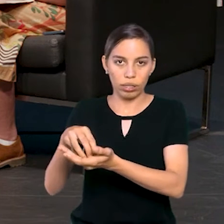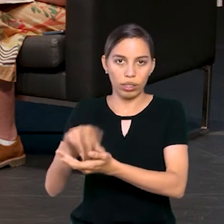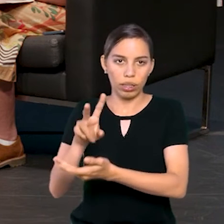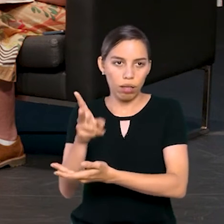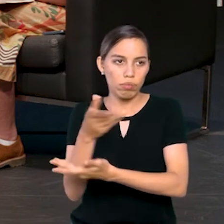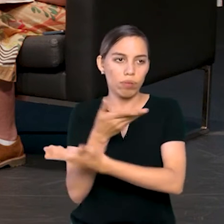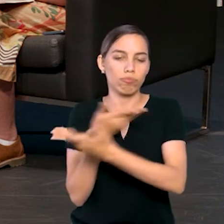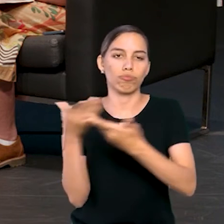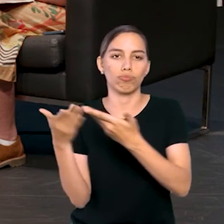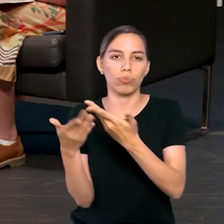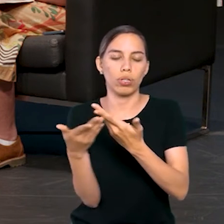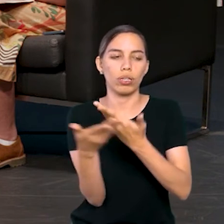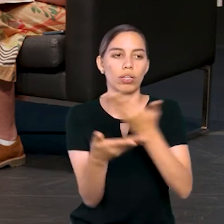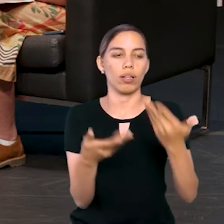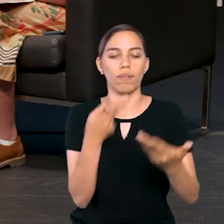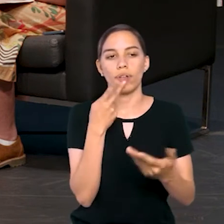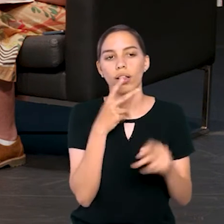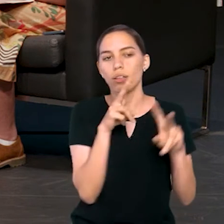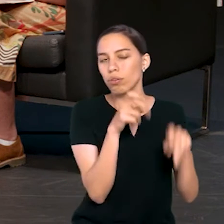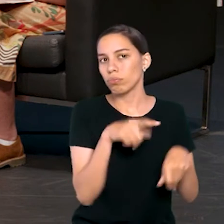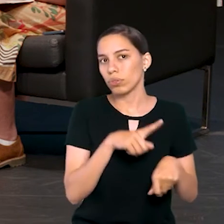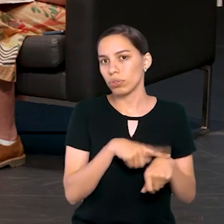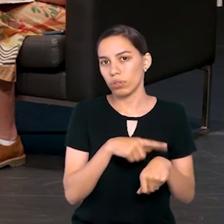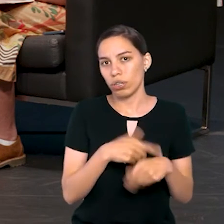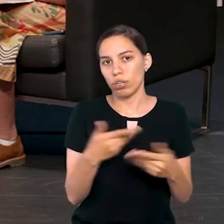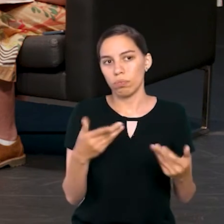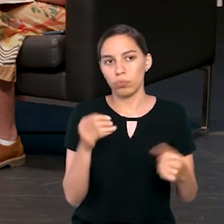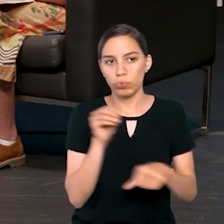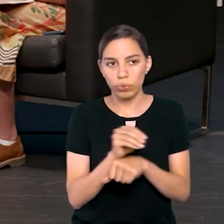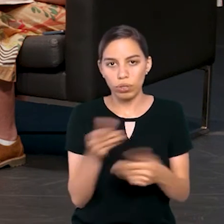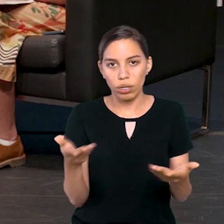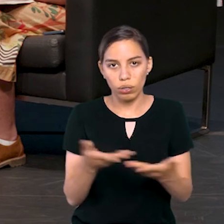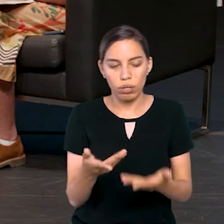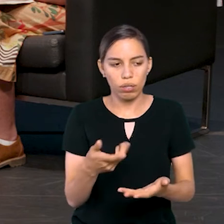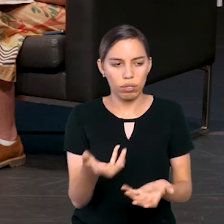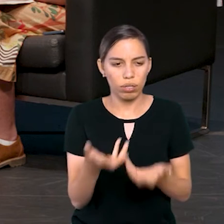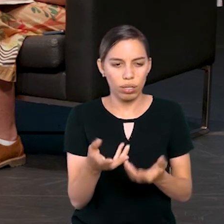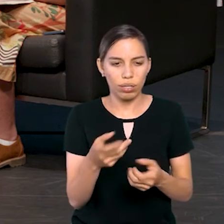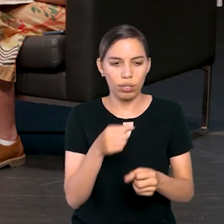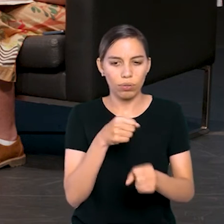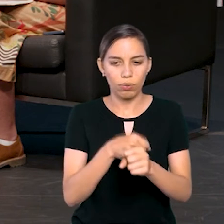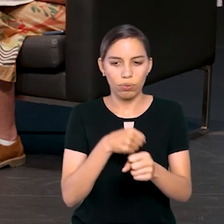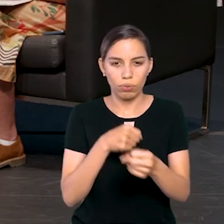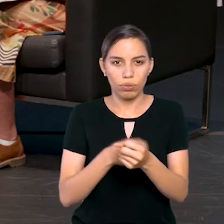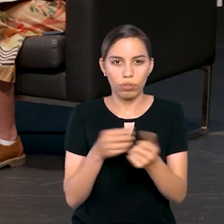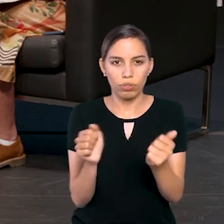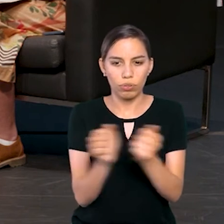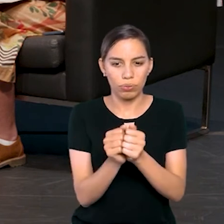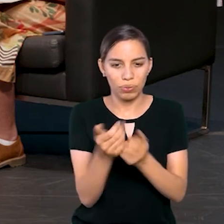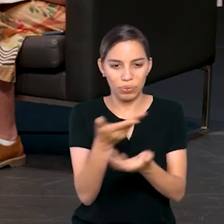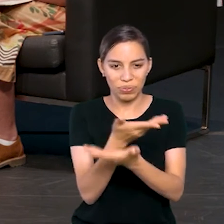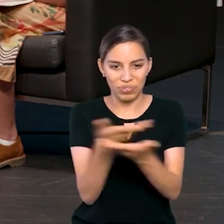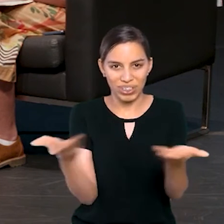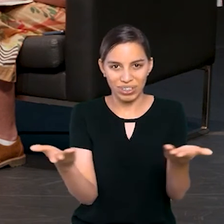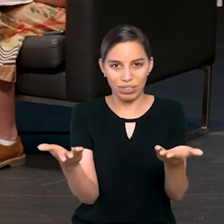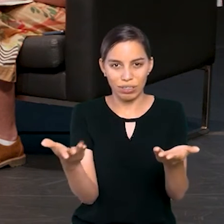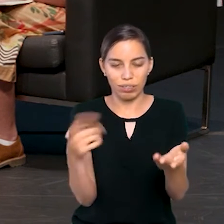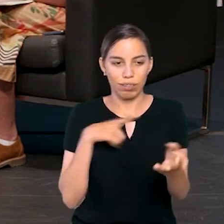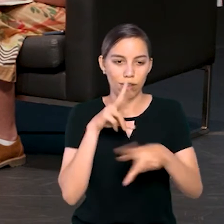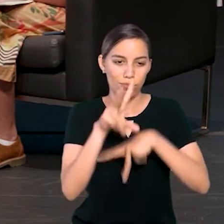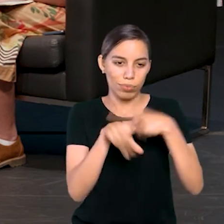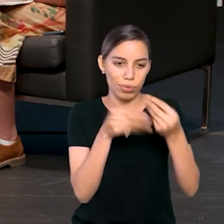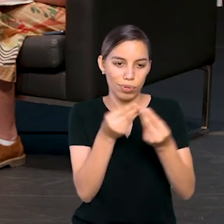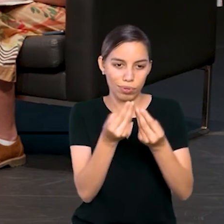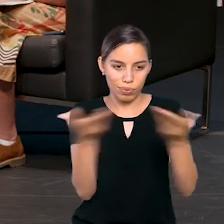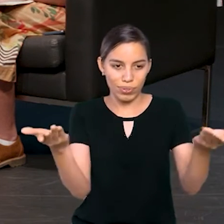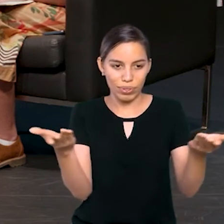sobre cuidado, sobre tempo, queria construir com vocês esse presente coletivo do